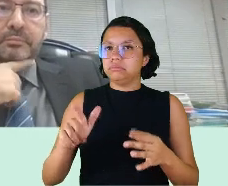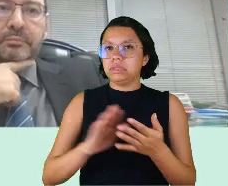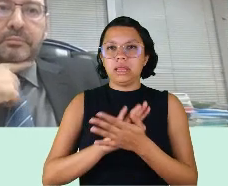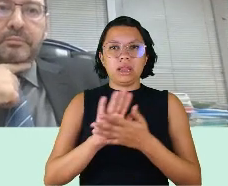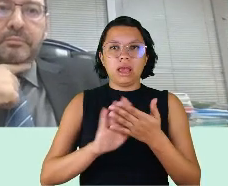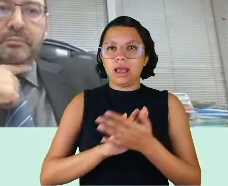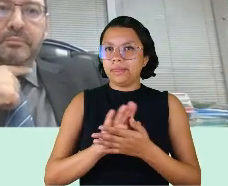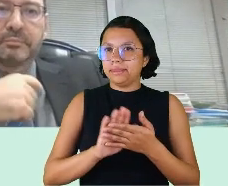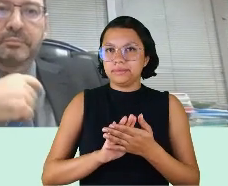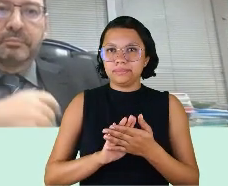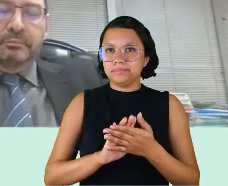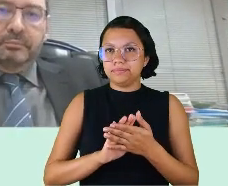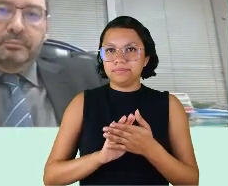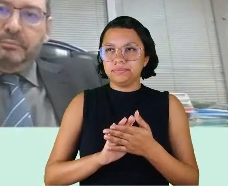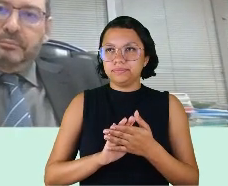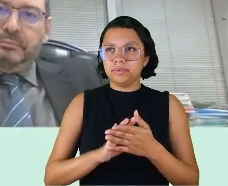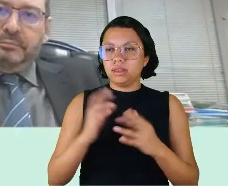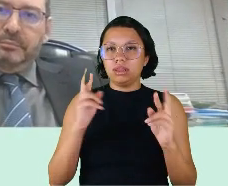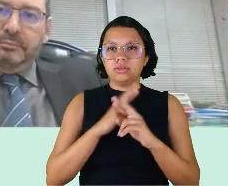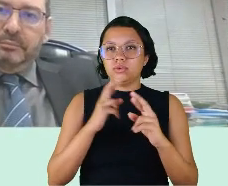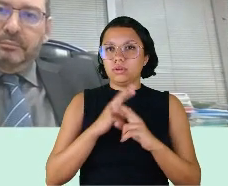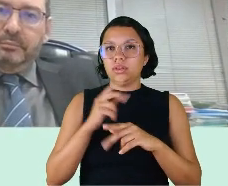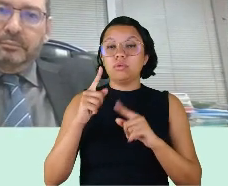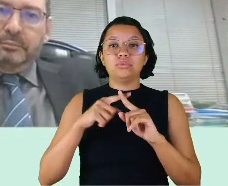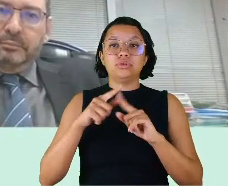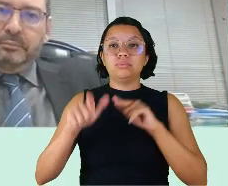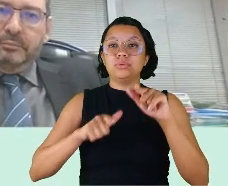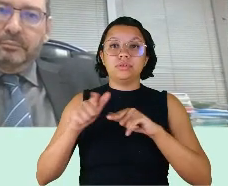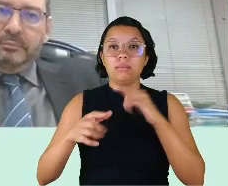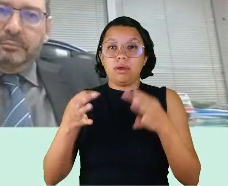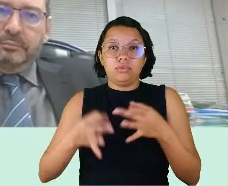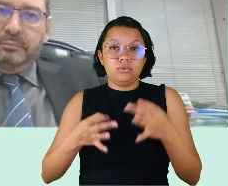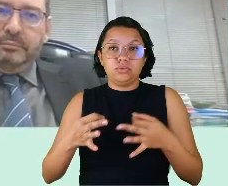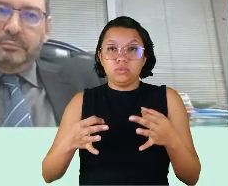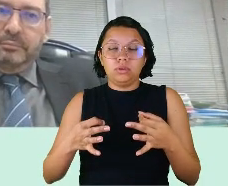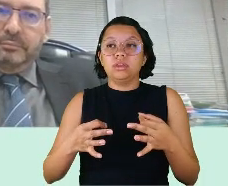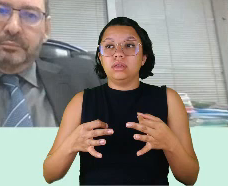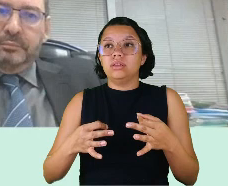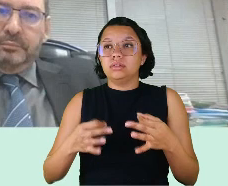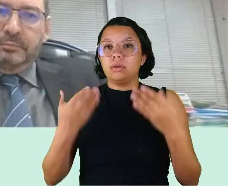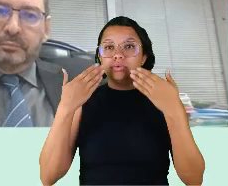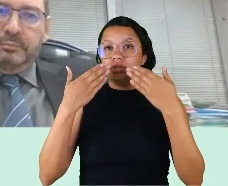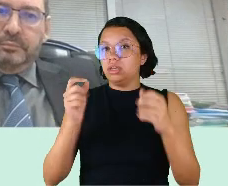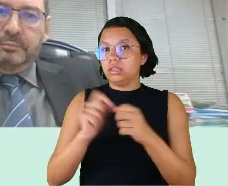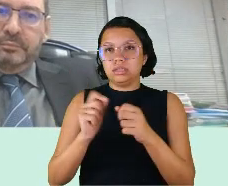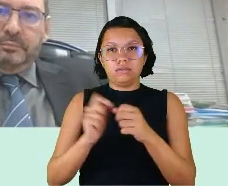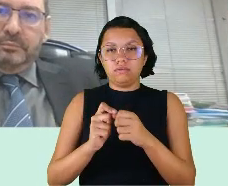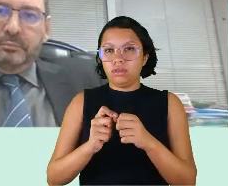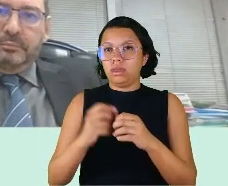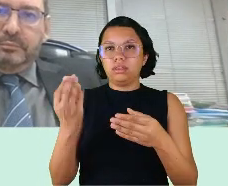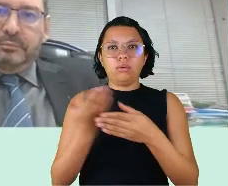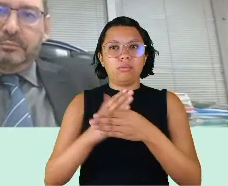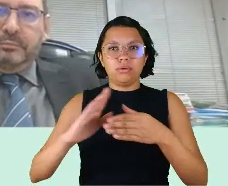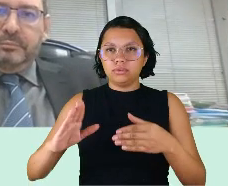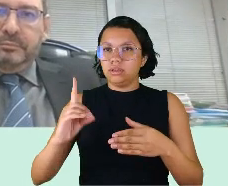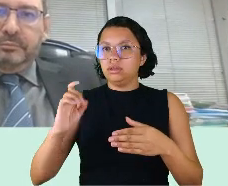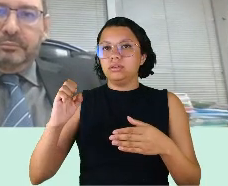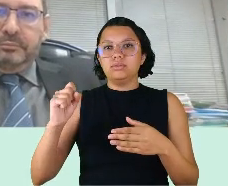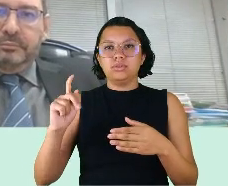A ou B, né? Ele precisa, a audiência dele tem que ser feita, o processo tem que ser despachado. Né?